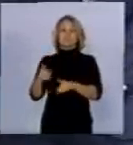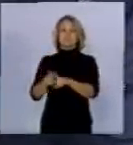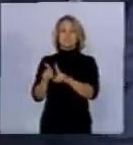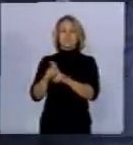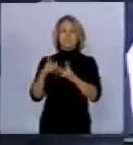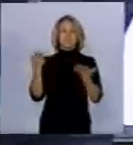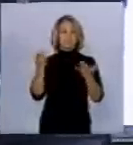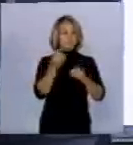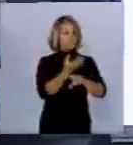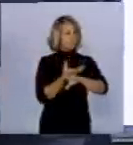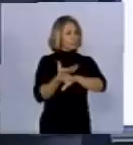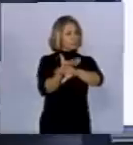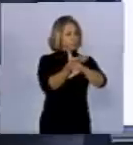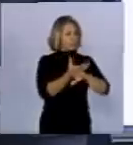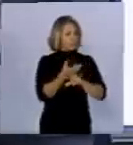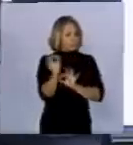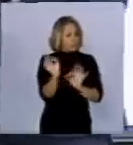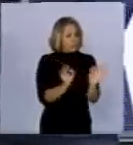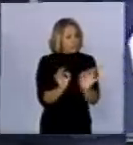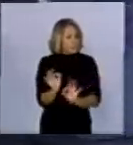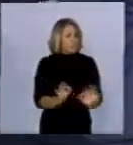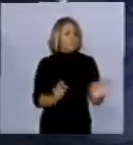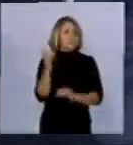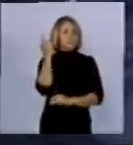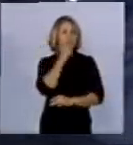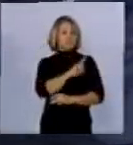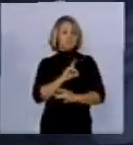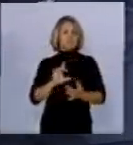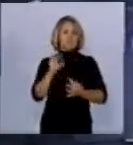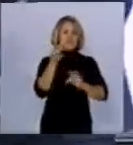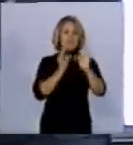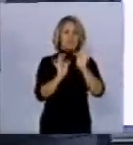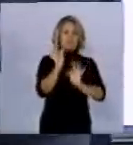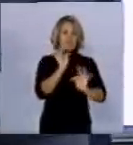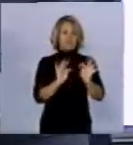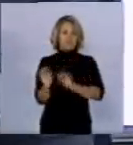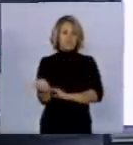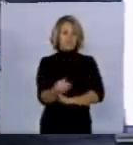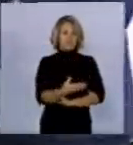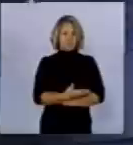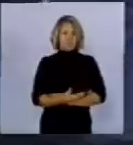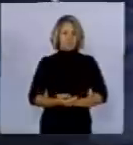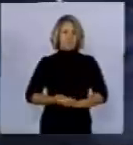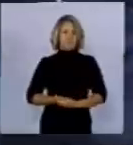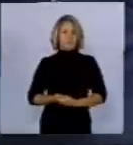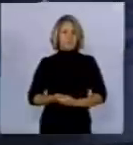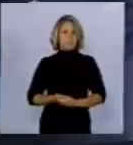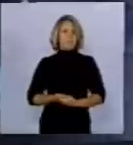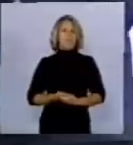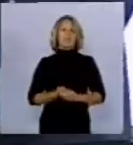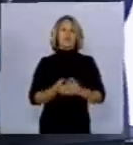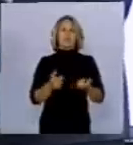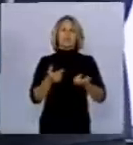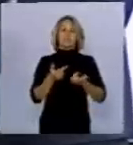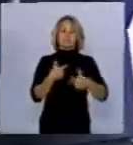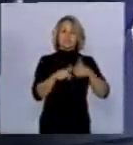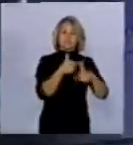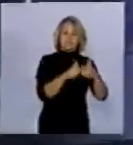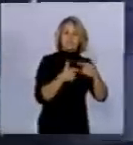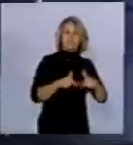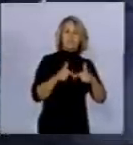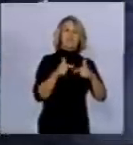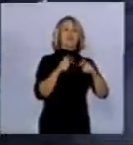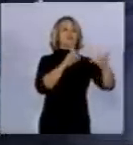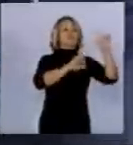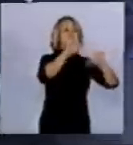conteúdo preparados para a convergência tecnológica o produto audiovisual brasileiro de qualidade